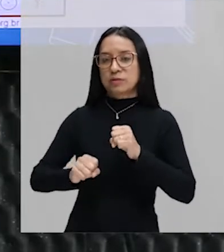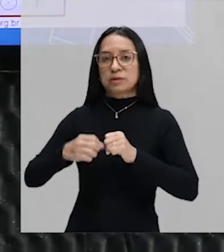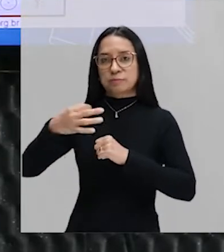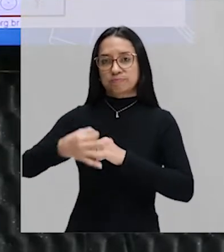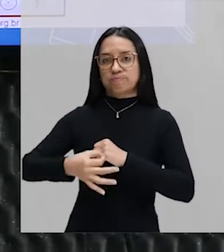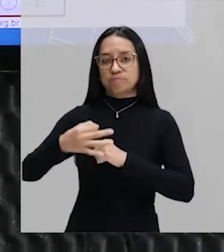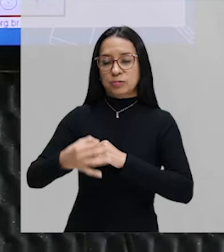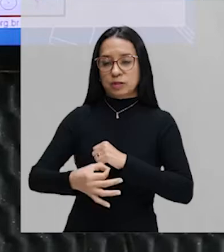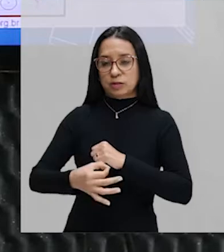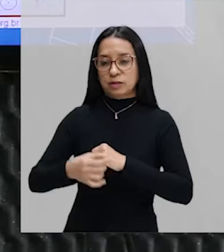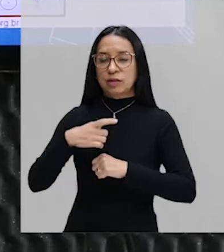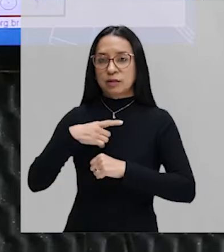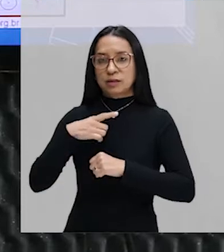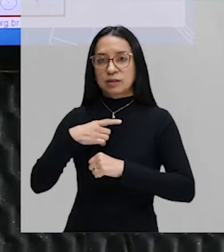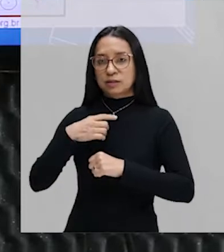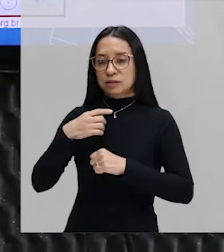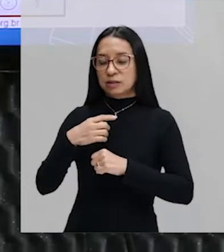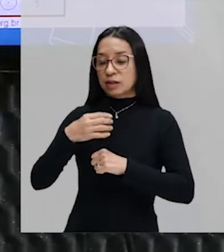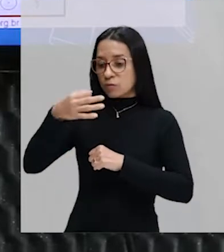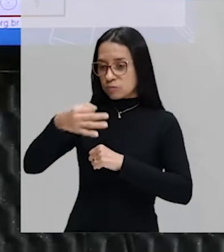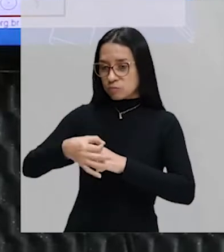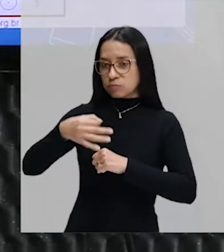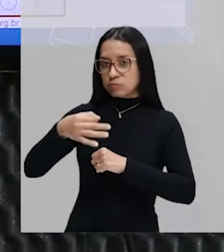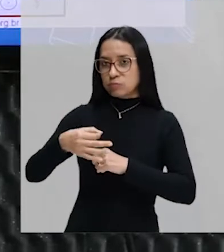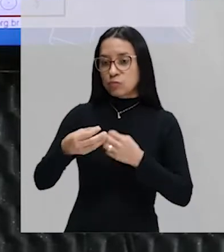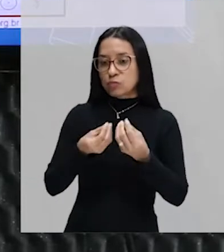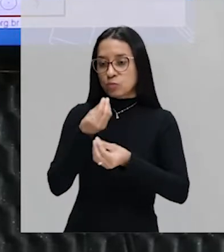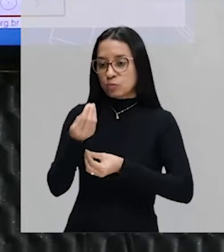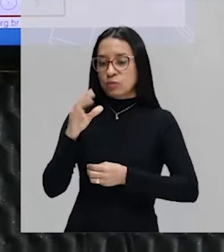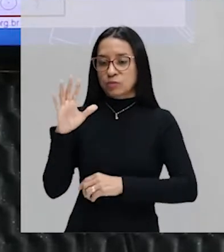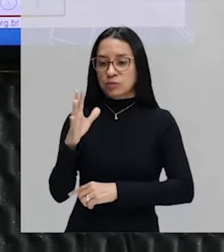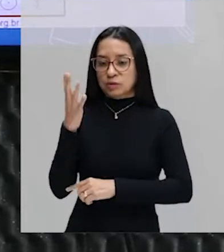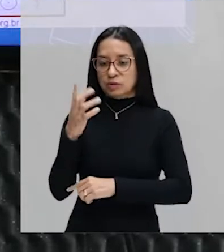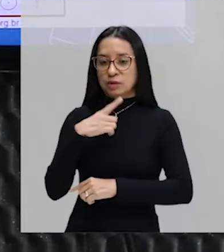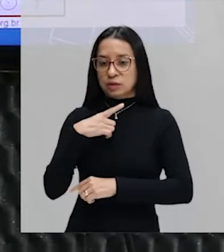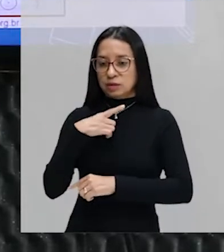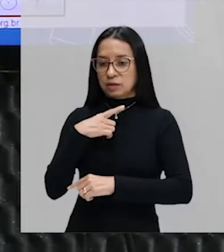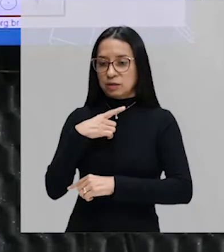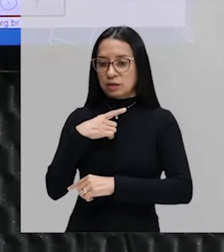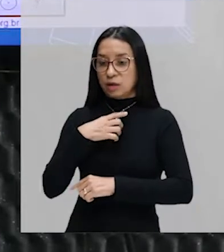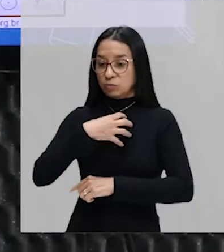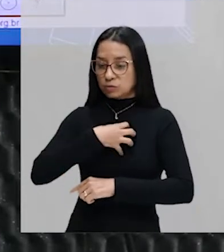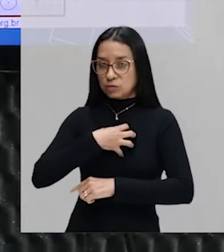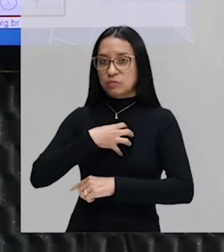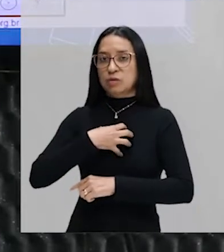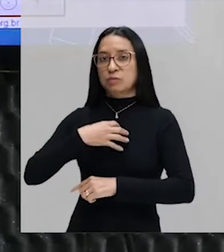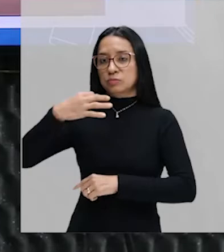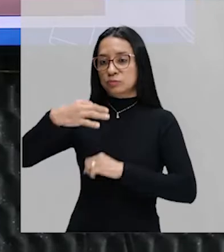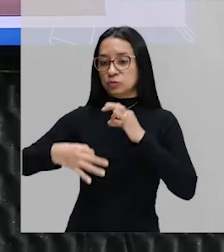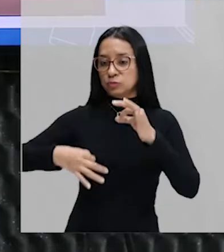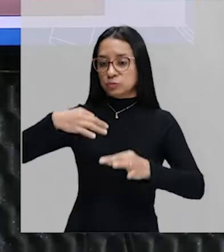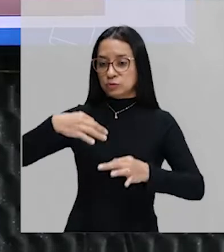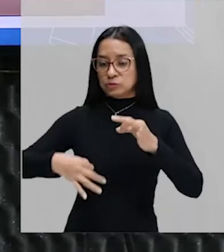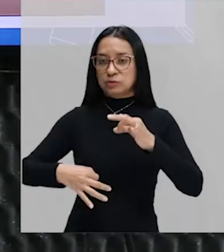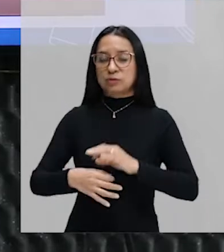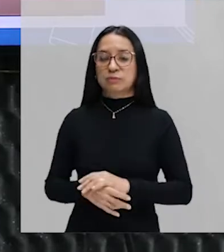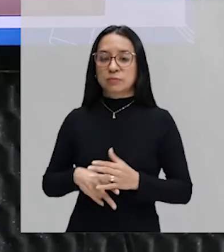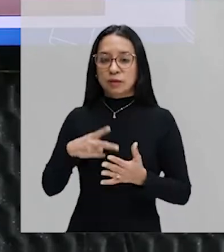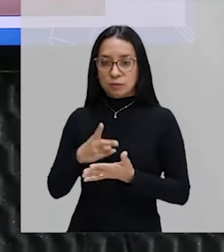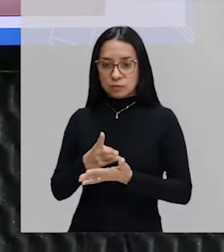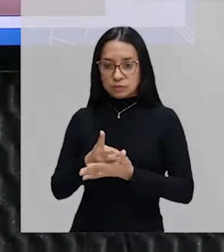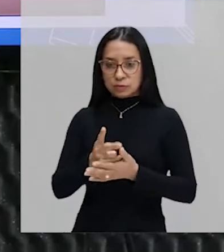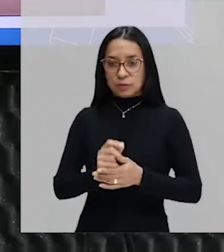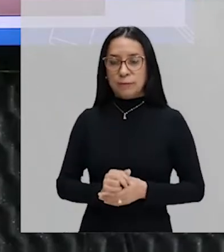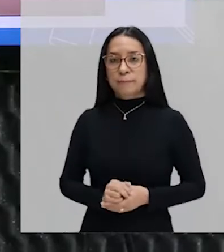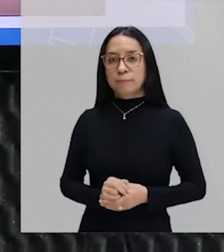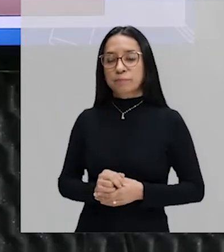está havendo uma correção do modo de agir. Aqui tem o senso de justiça. Beleza? Vamos avançando. Daí